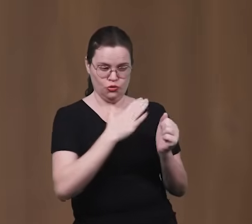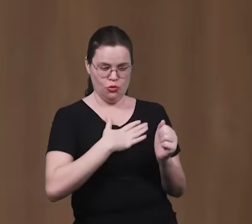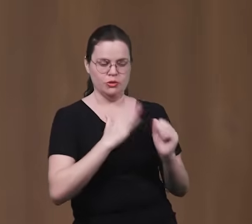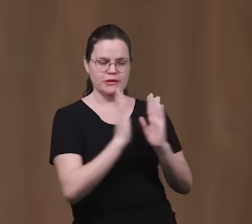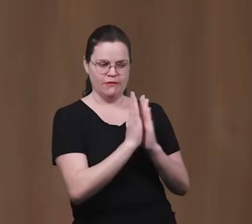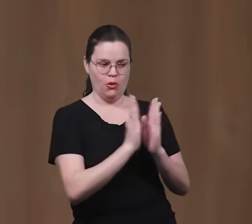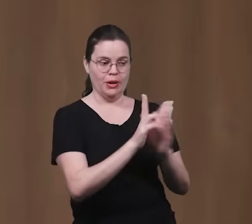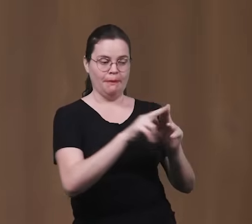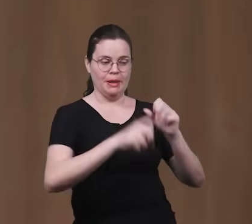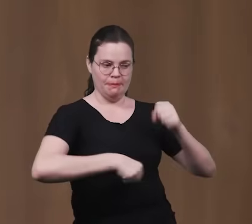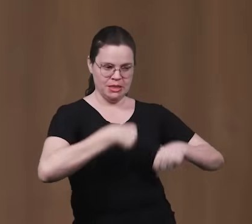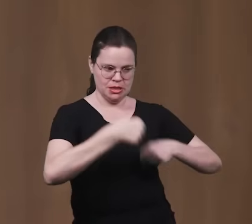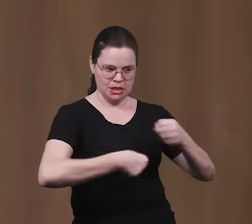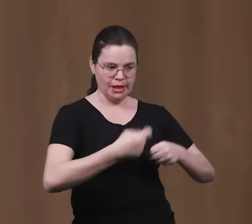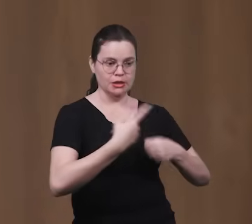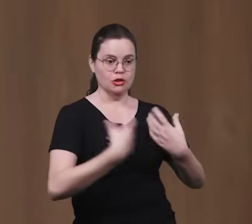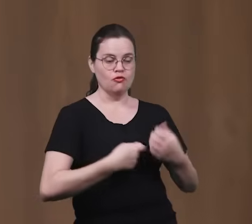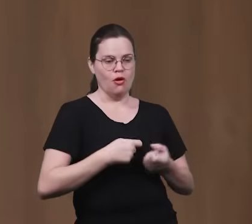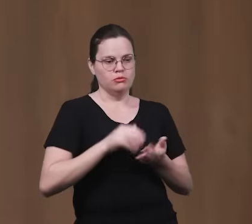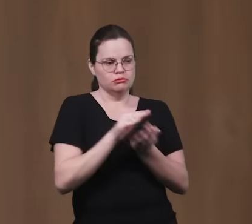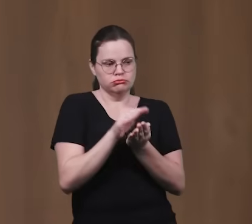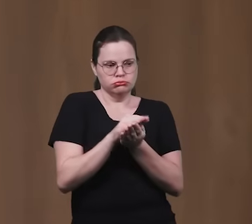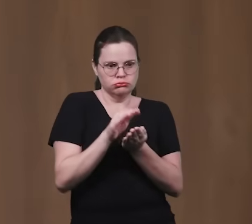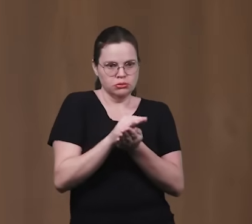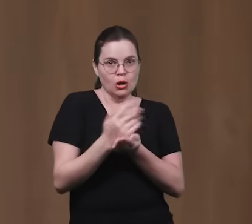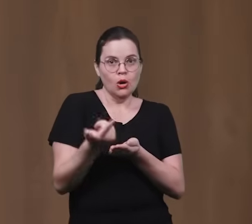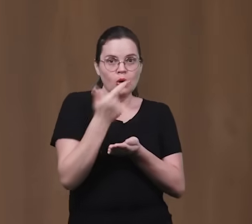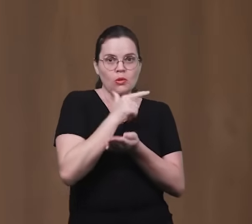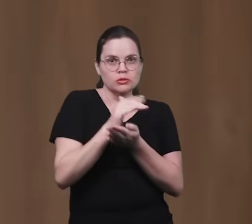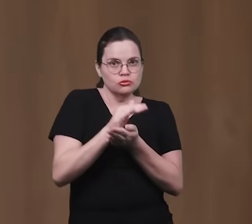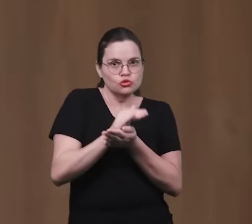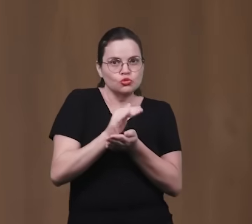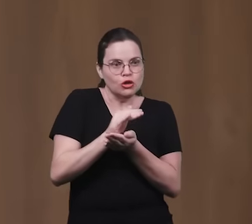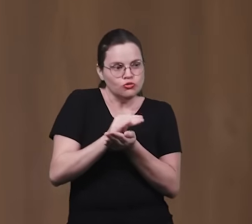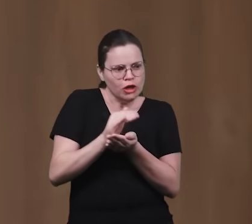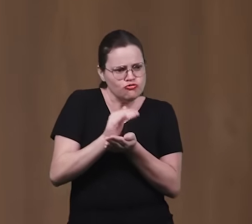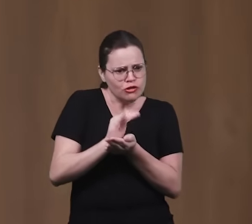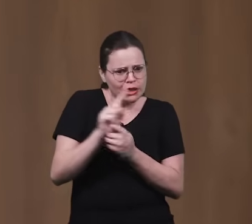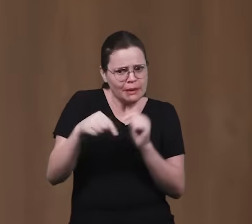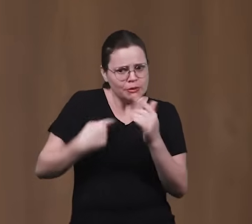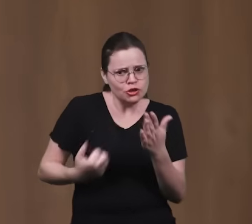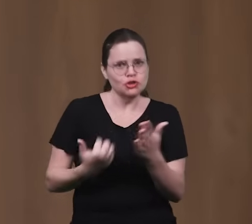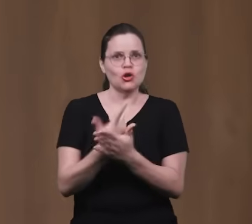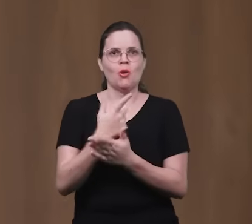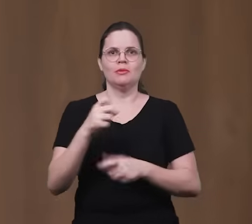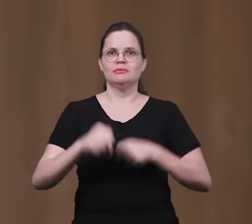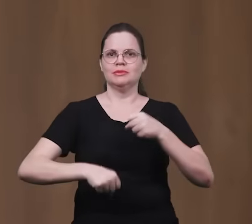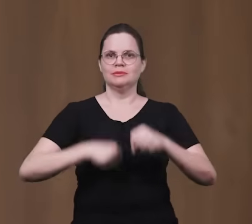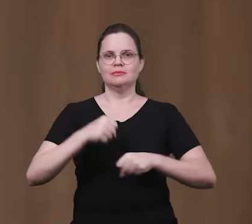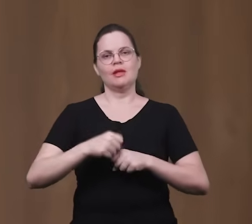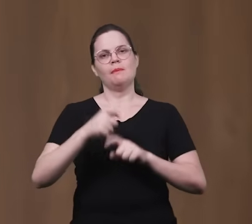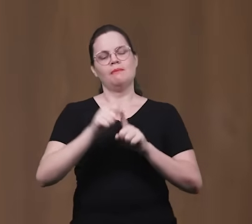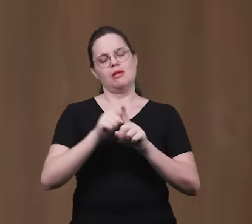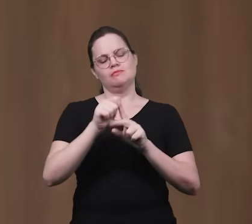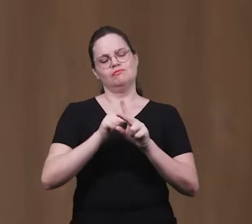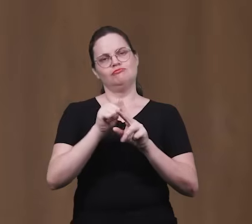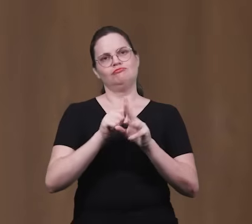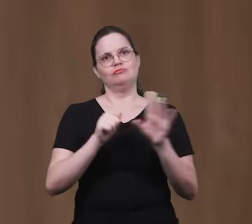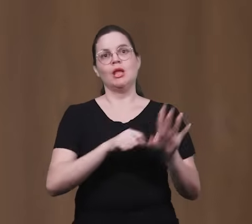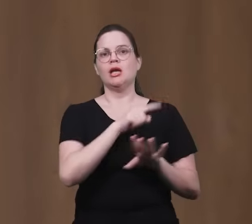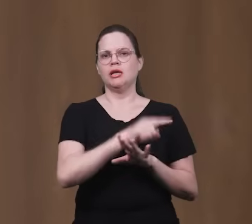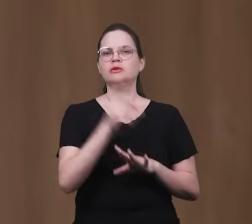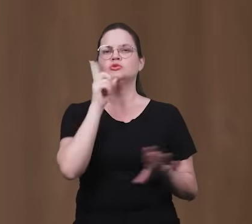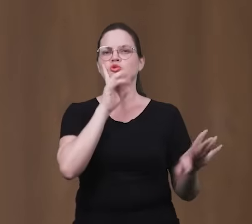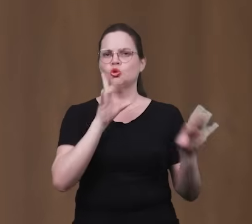essa bicicleta e nós vamos poupar. No que a gente conseguir poupar, a gente vai juntar esse dinheiro. Passou alguns meses e